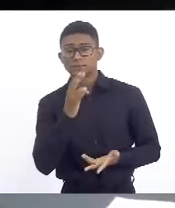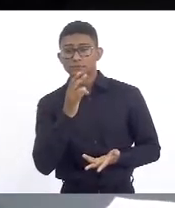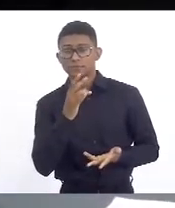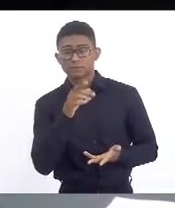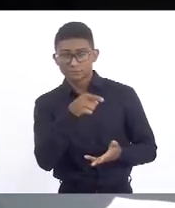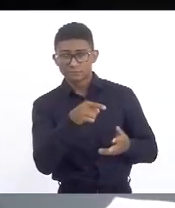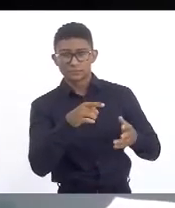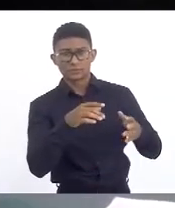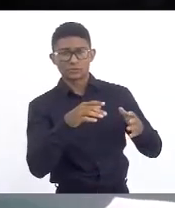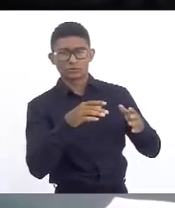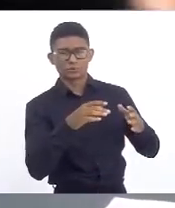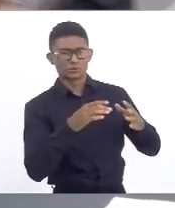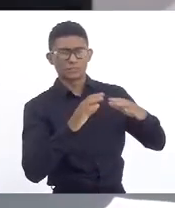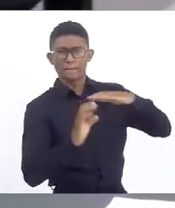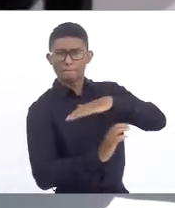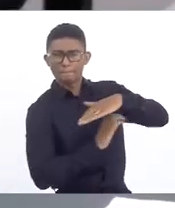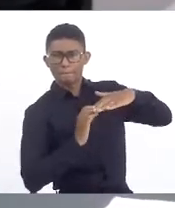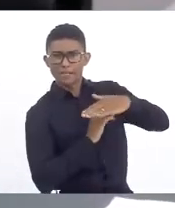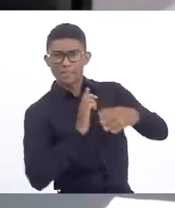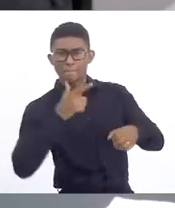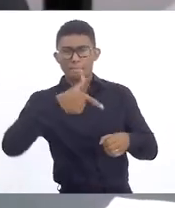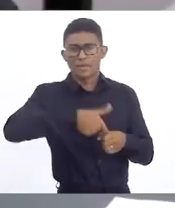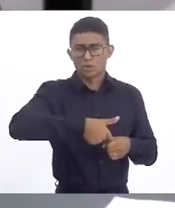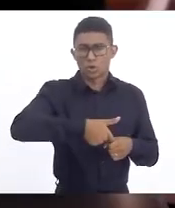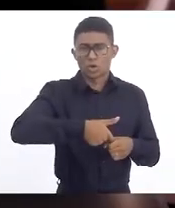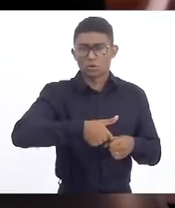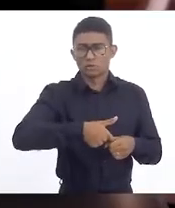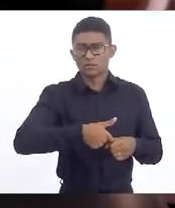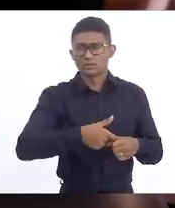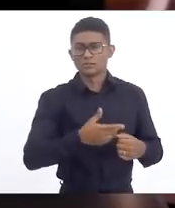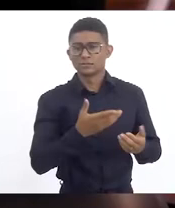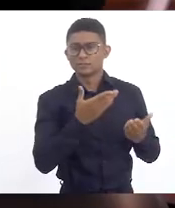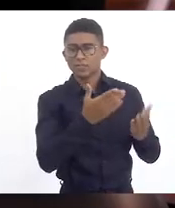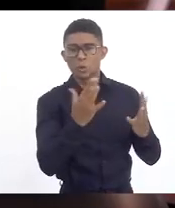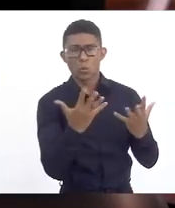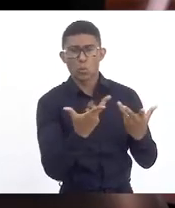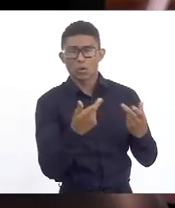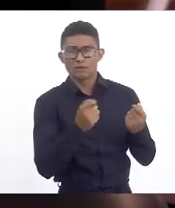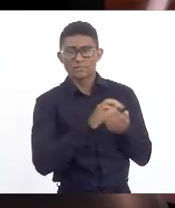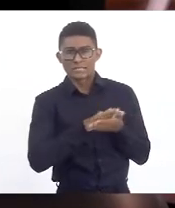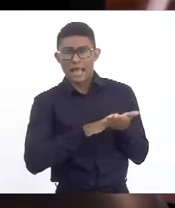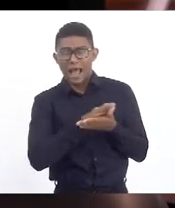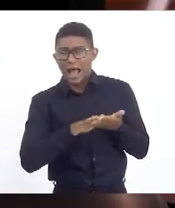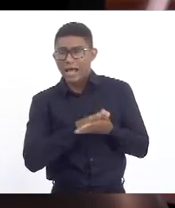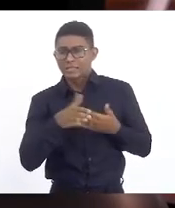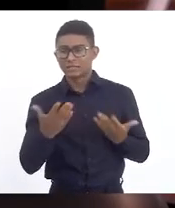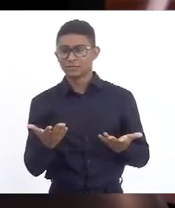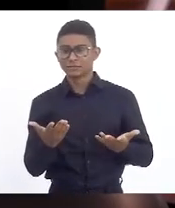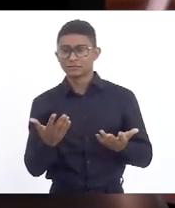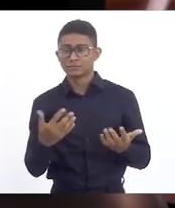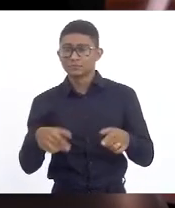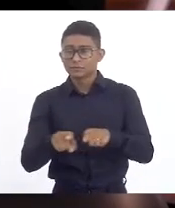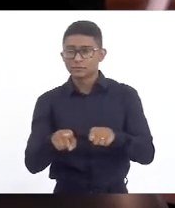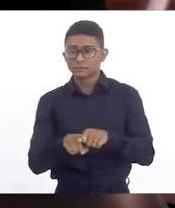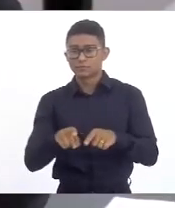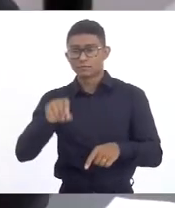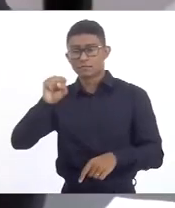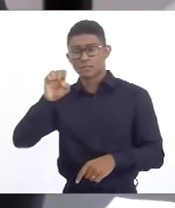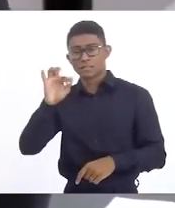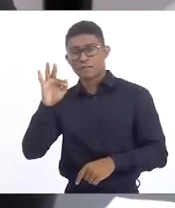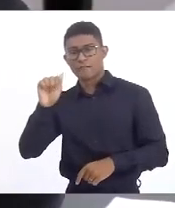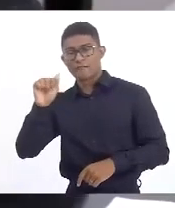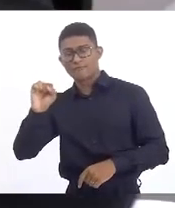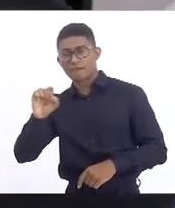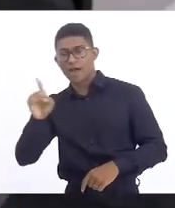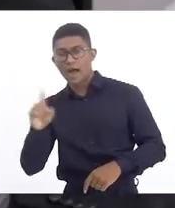de Petróleo, e agora, só recentemente, que a Cefaz também vai fiscalizar, por decisão do Supremo,